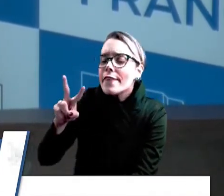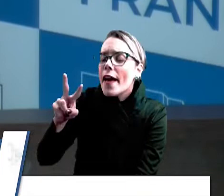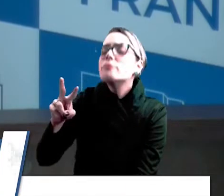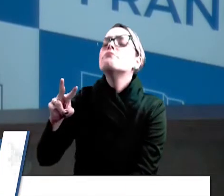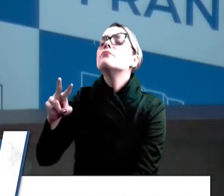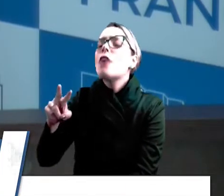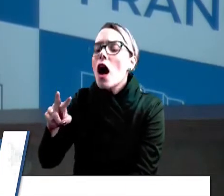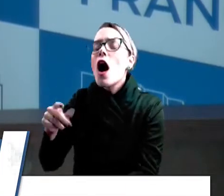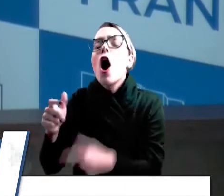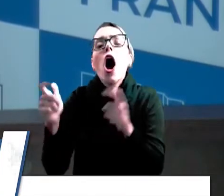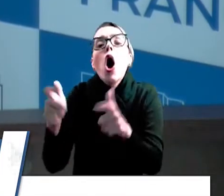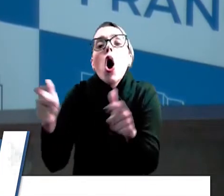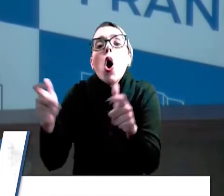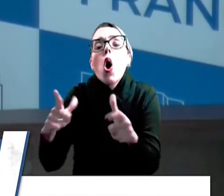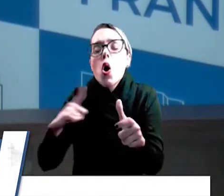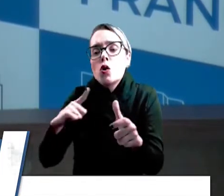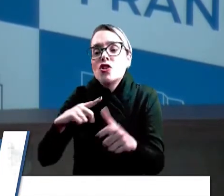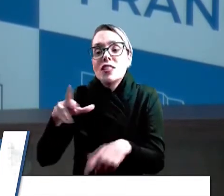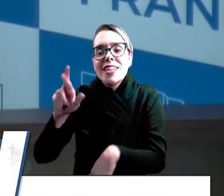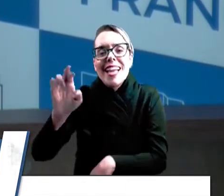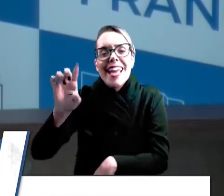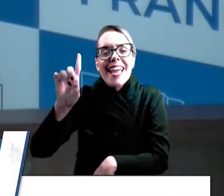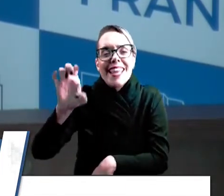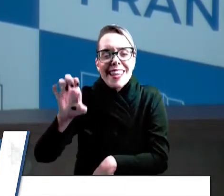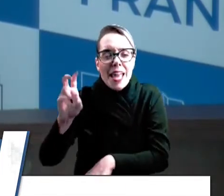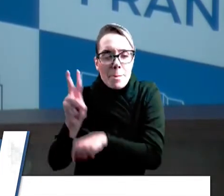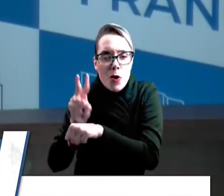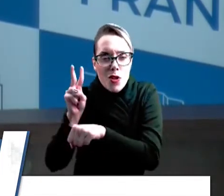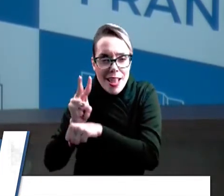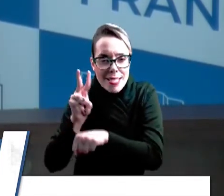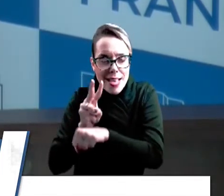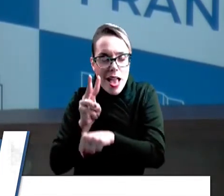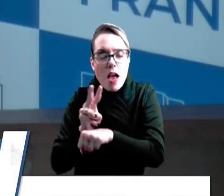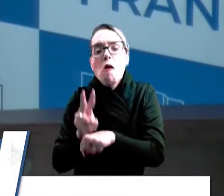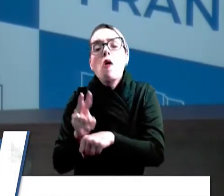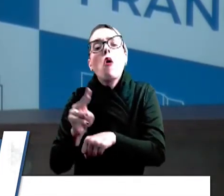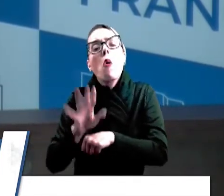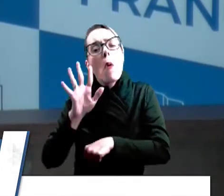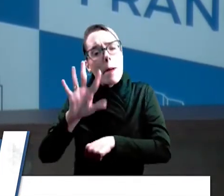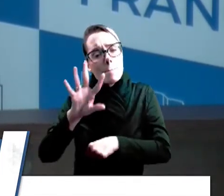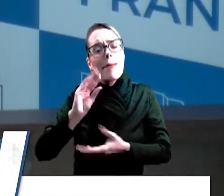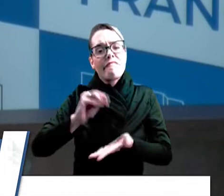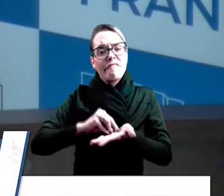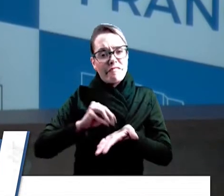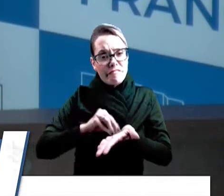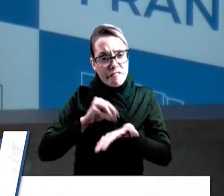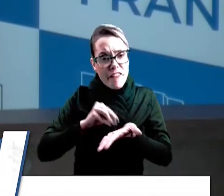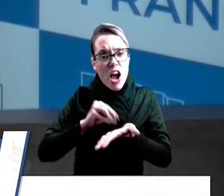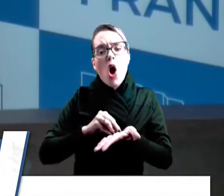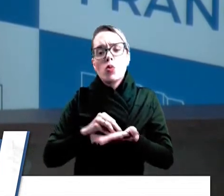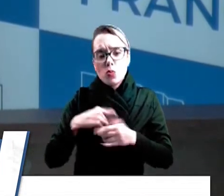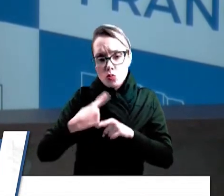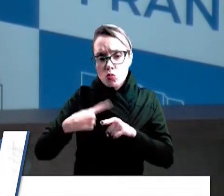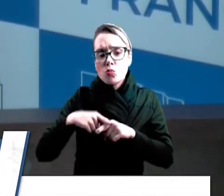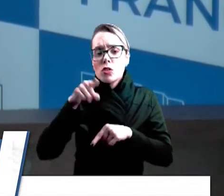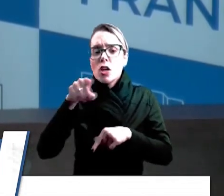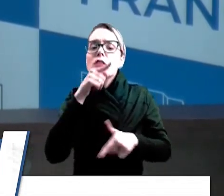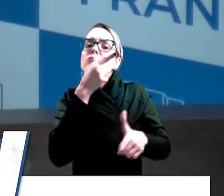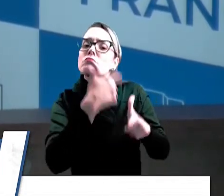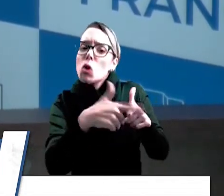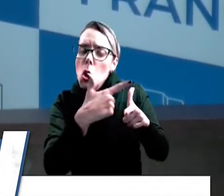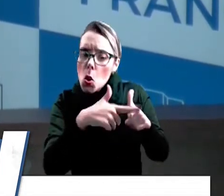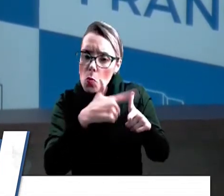Então, esses bairros antigos têm esses problemas graves, né, como nós temos na Major Elias